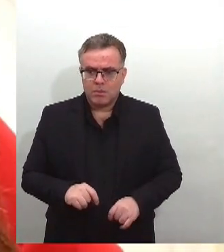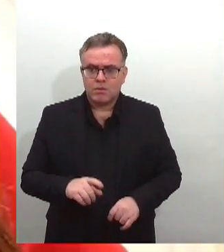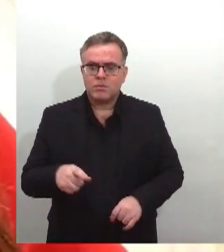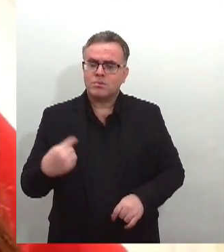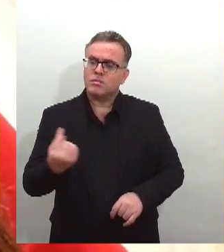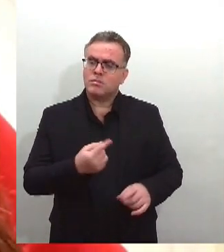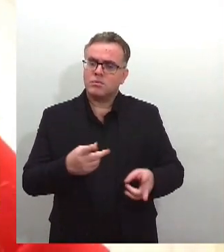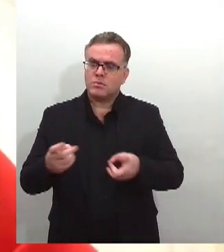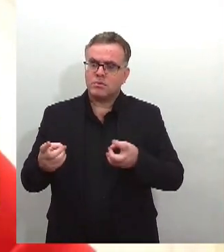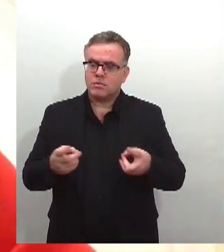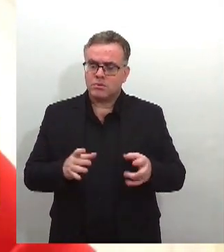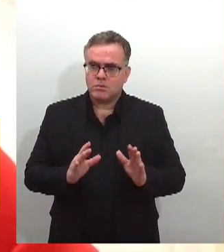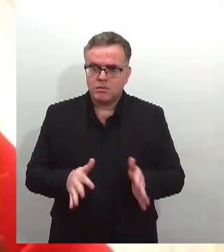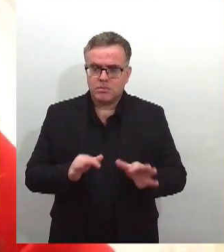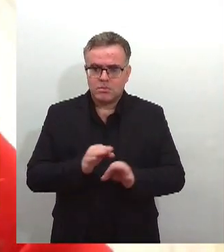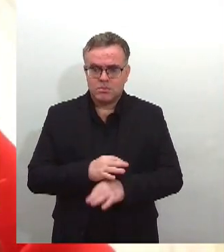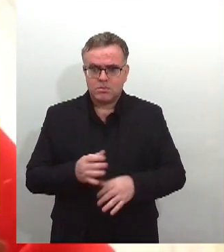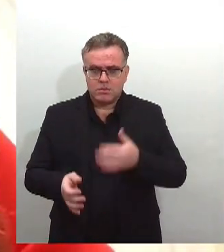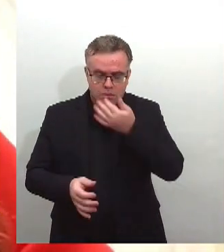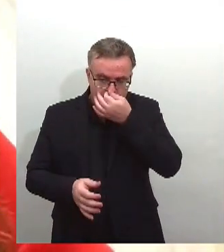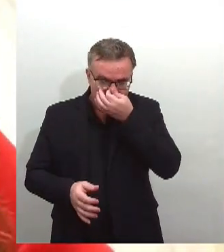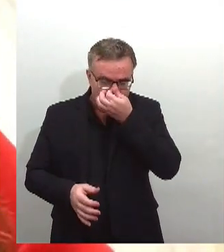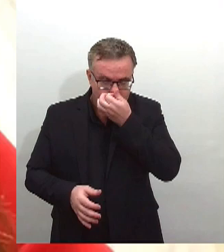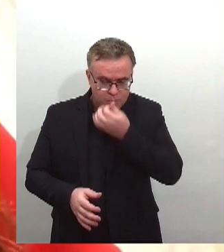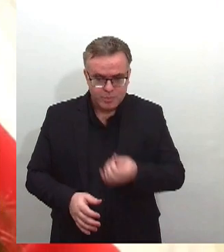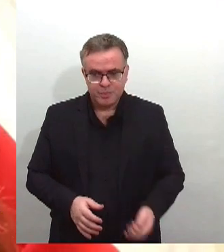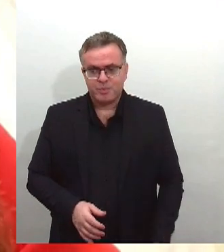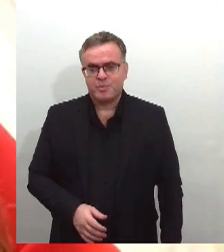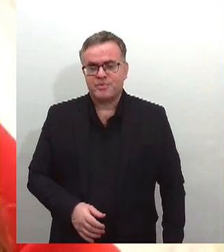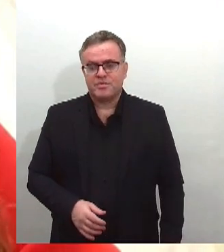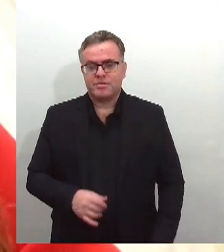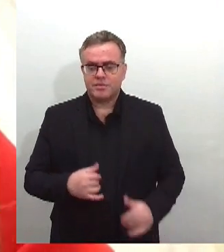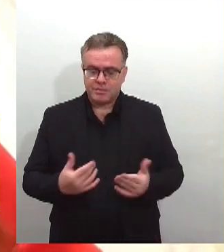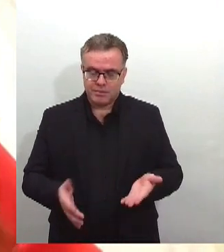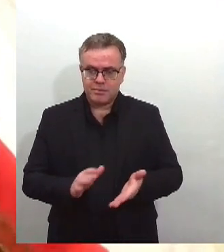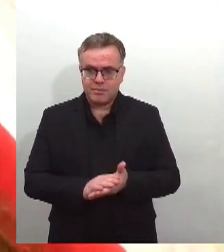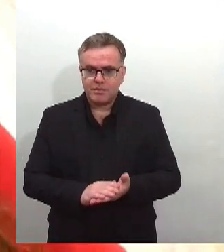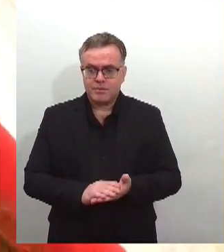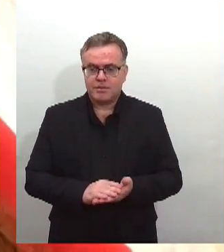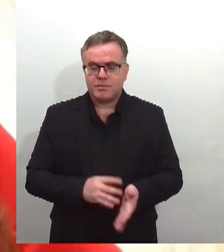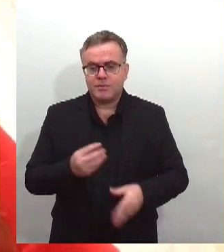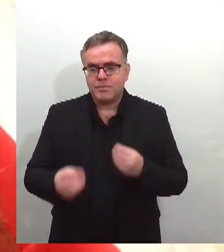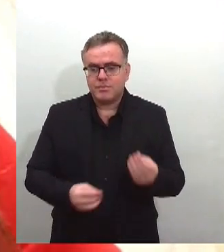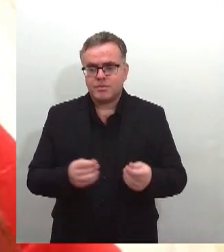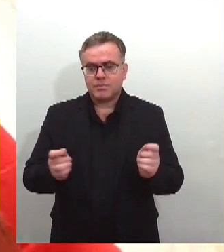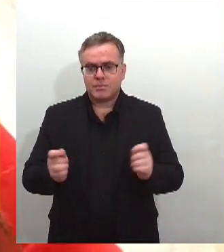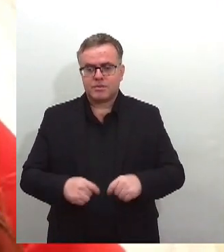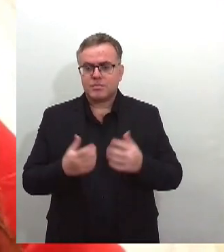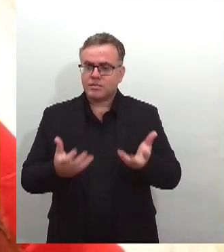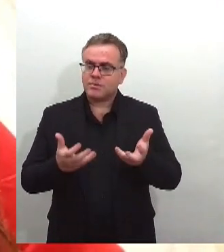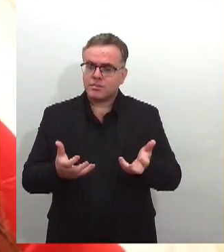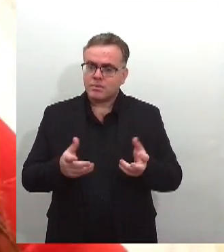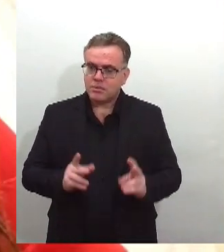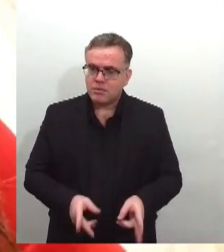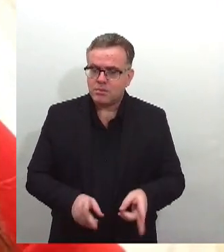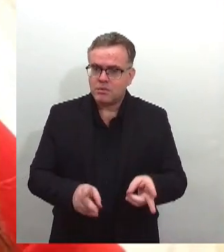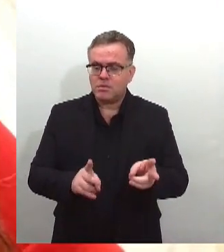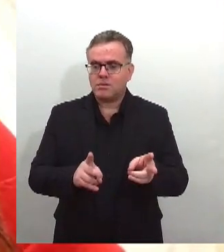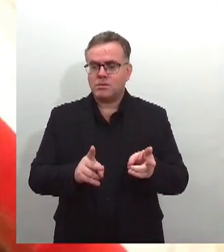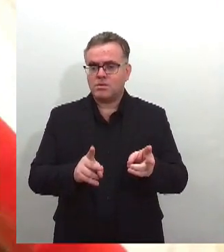ela chega para ser ouvida na audiência de instrução, ela chega com sangue no olho, ela quer a punição, né,